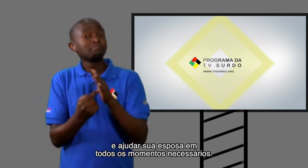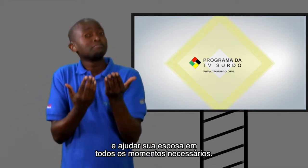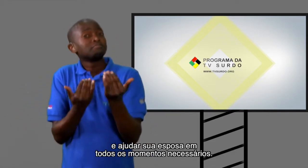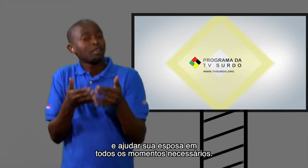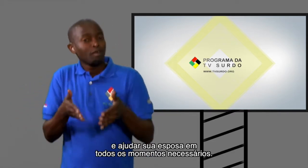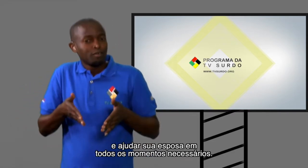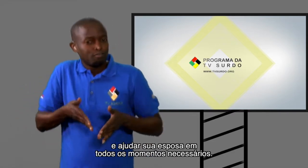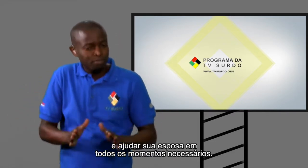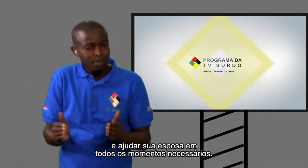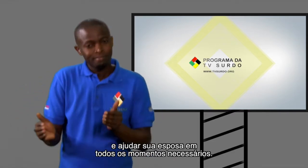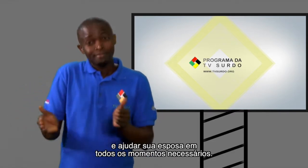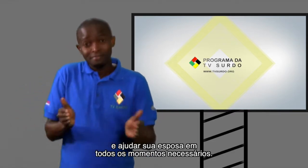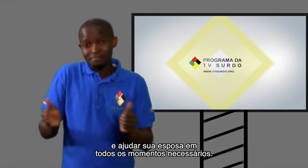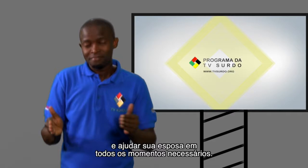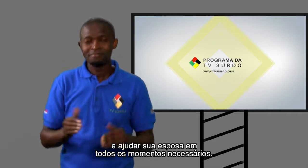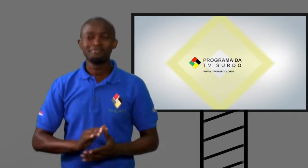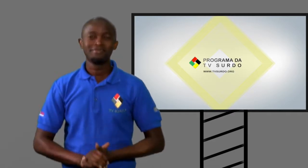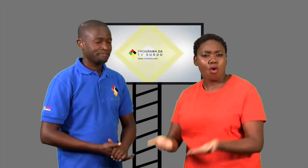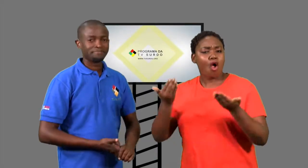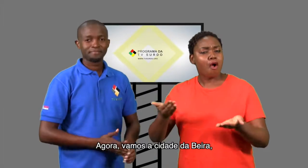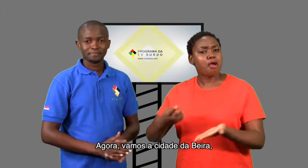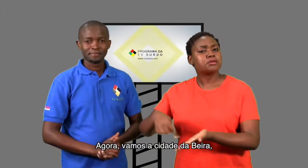em todos os momentos necessários.